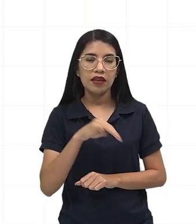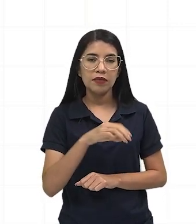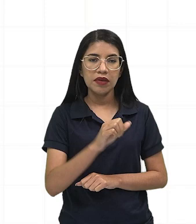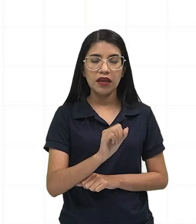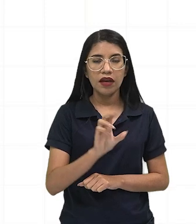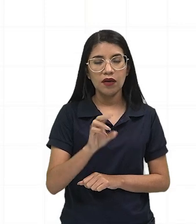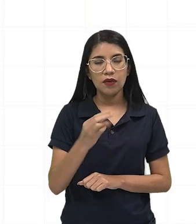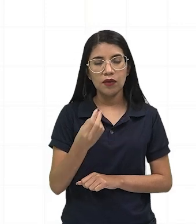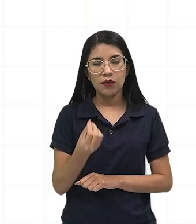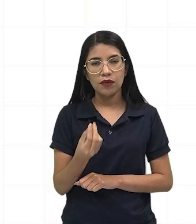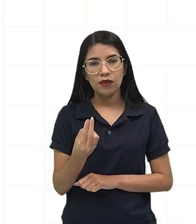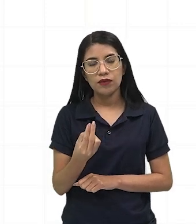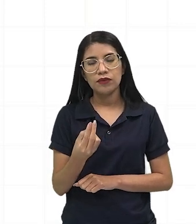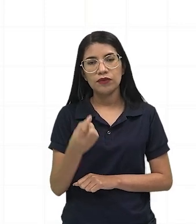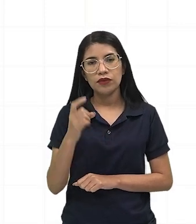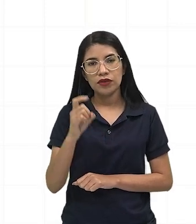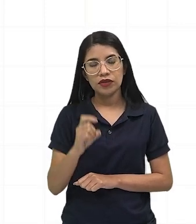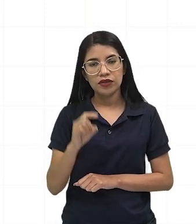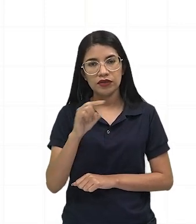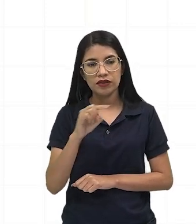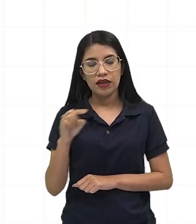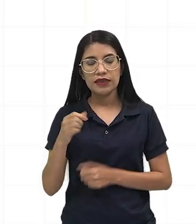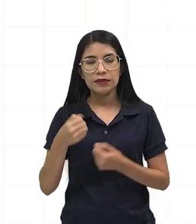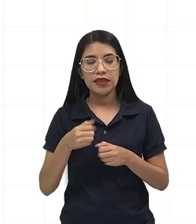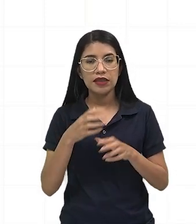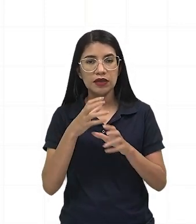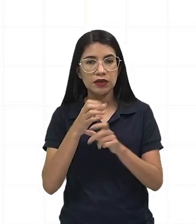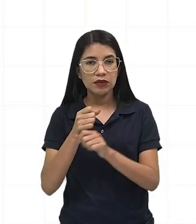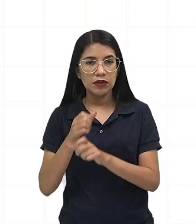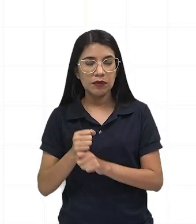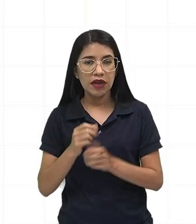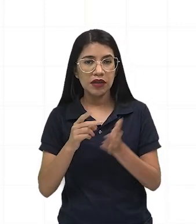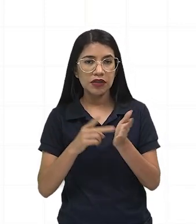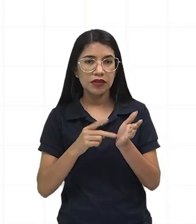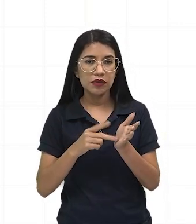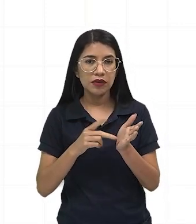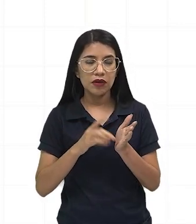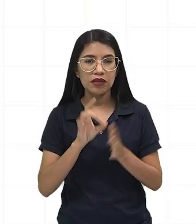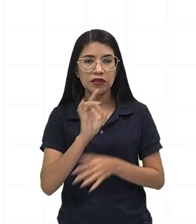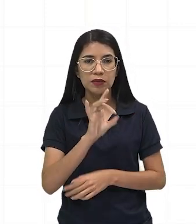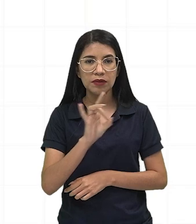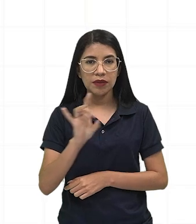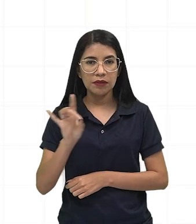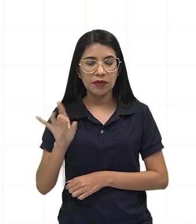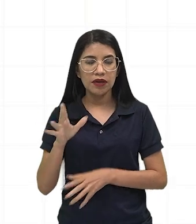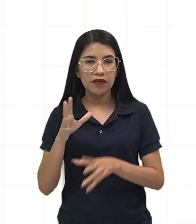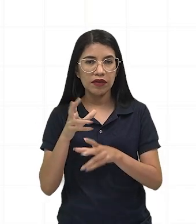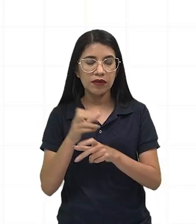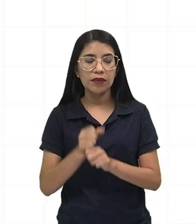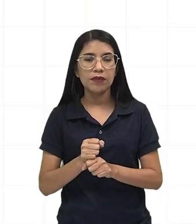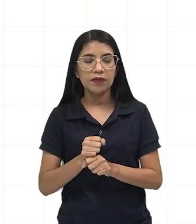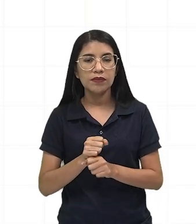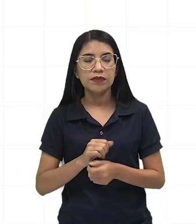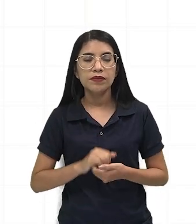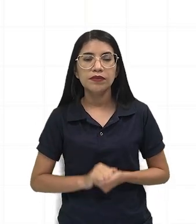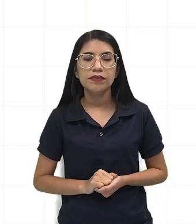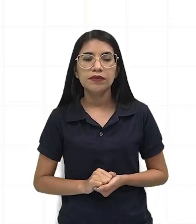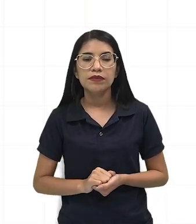somar, ó. Tenho que somar todos esses termos, já está organizado, ó. 8,1 mais